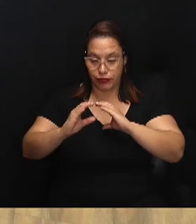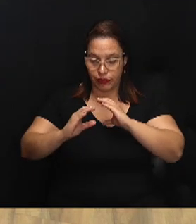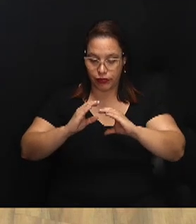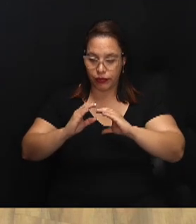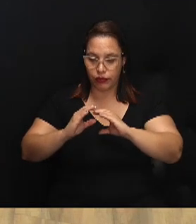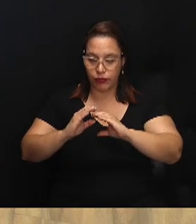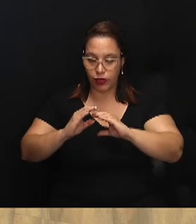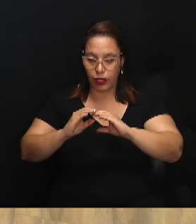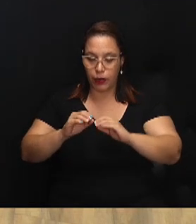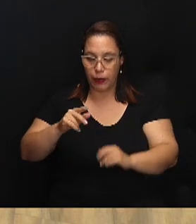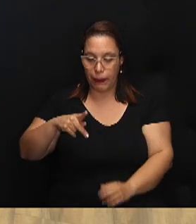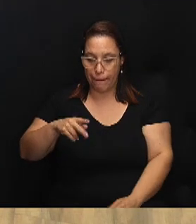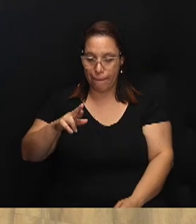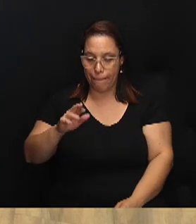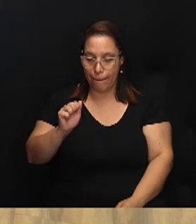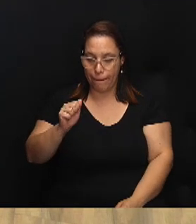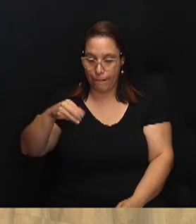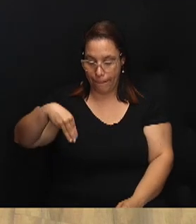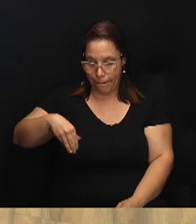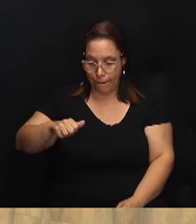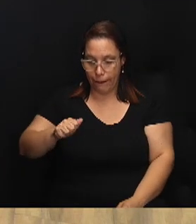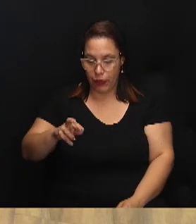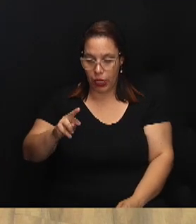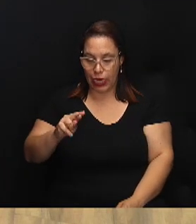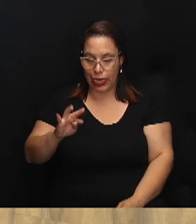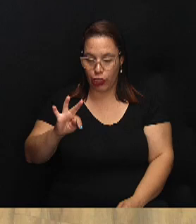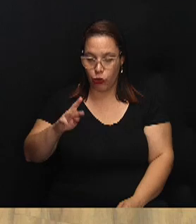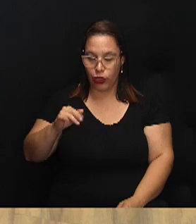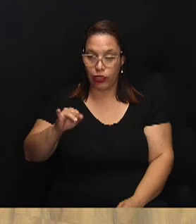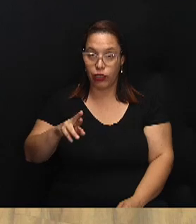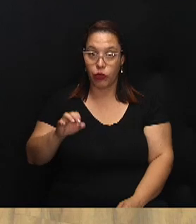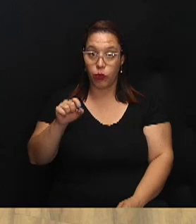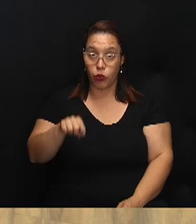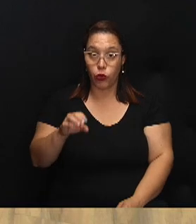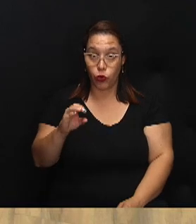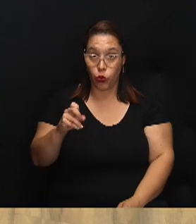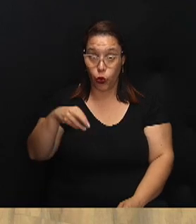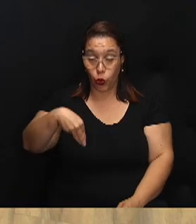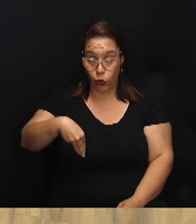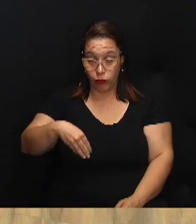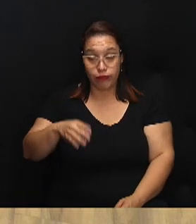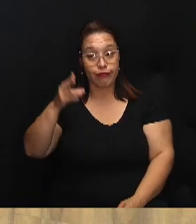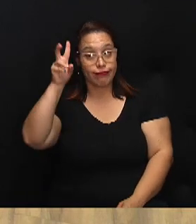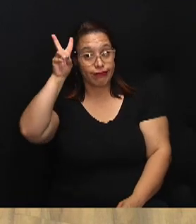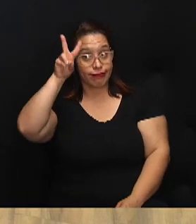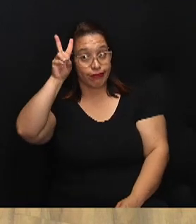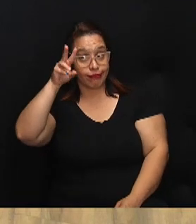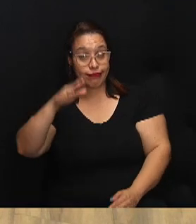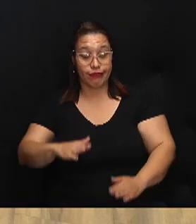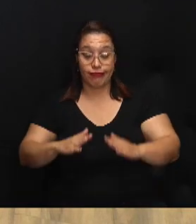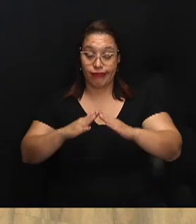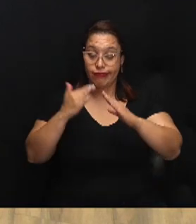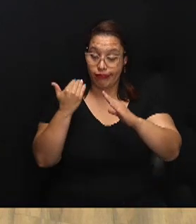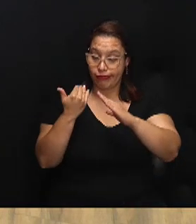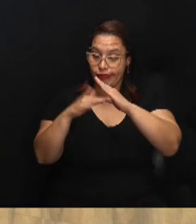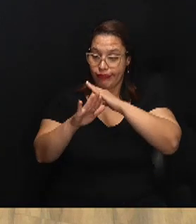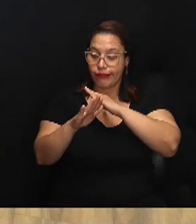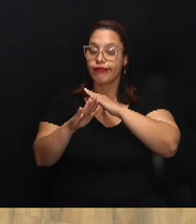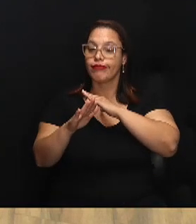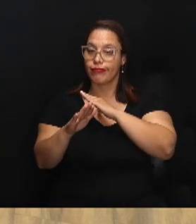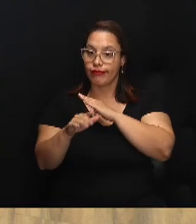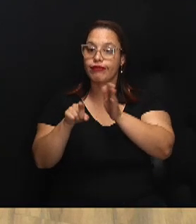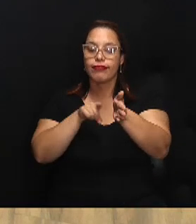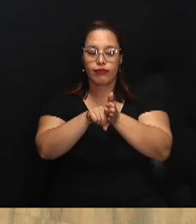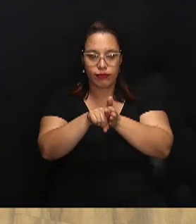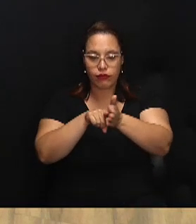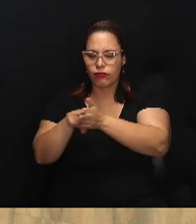inclusive, da Prematuridade.com. Gente, sejam todos bem-vindos. Lembrando que você aí de casa pode participar, mandando